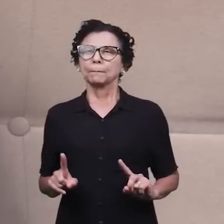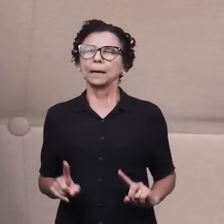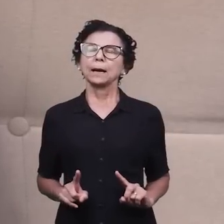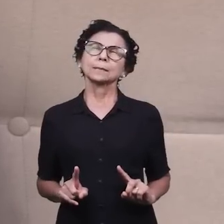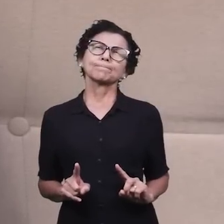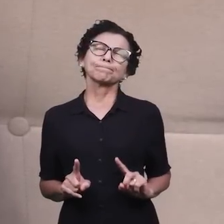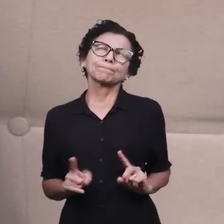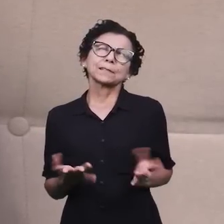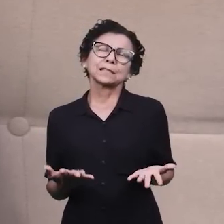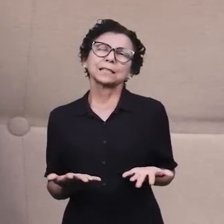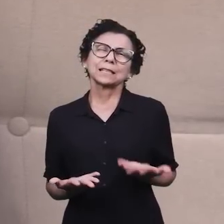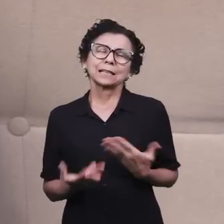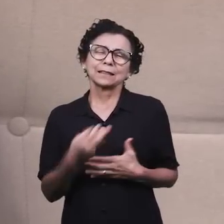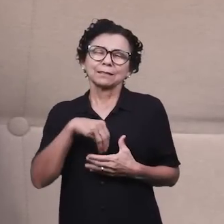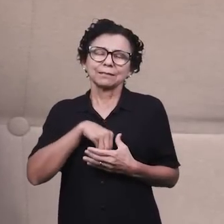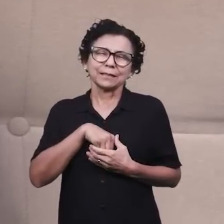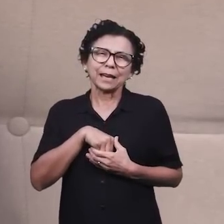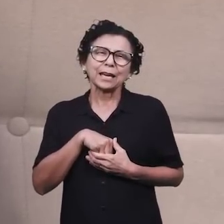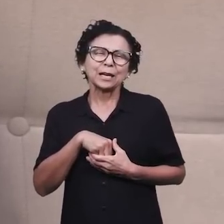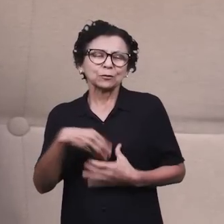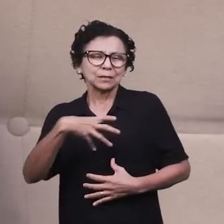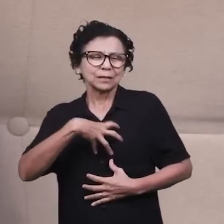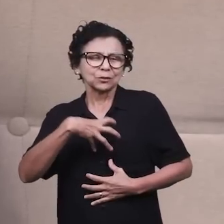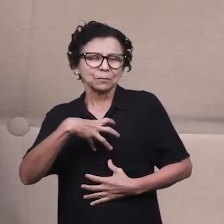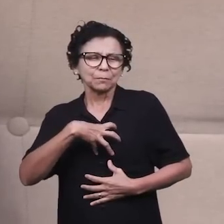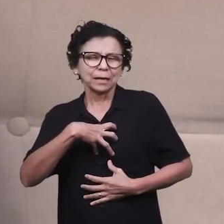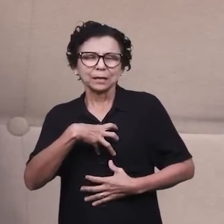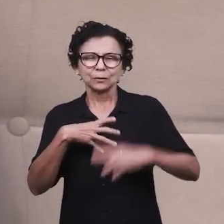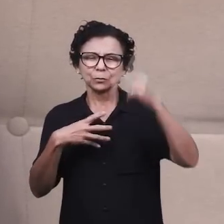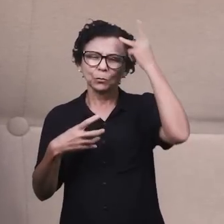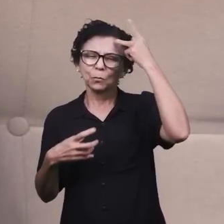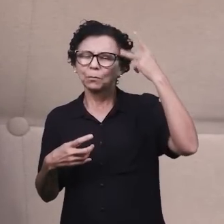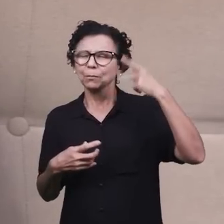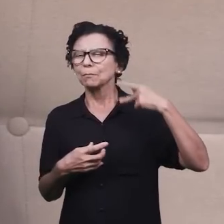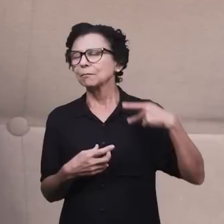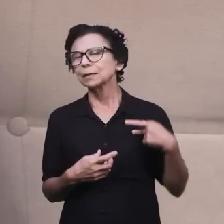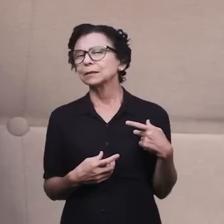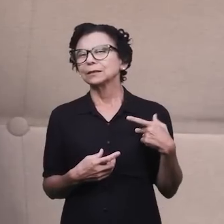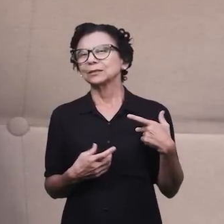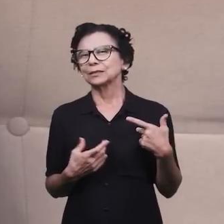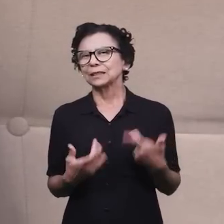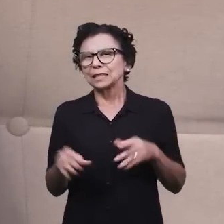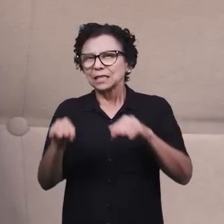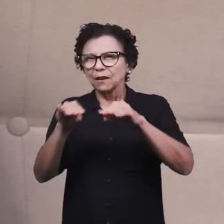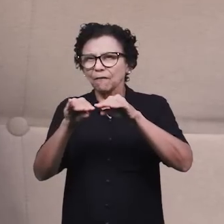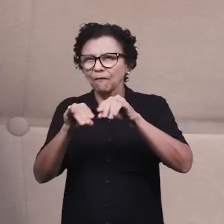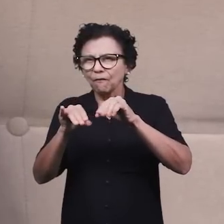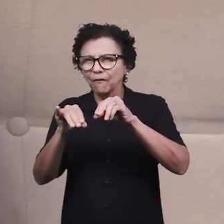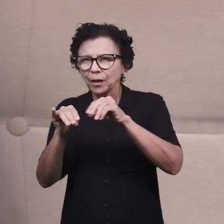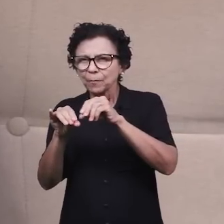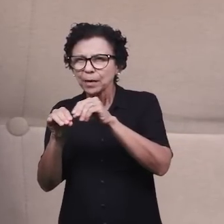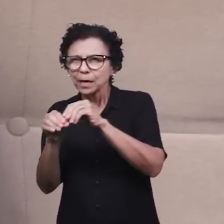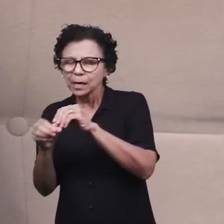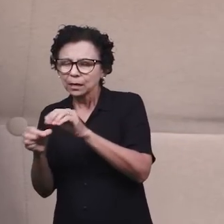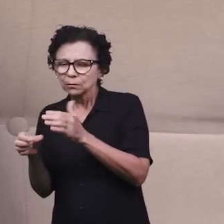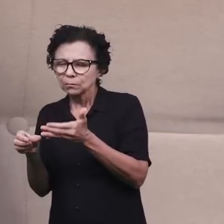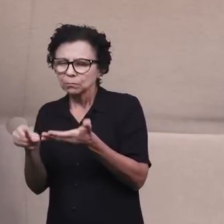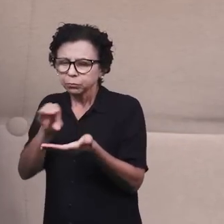que está aí disponível para o homem, isso remete à igreja fiel,